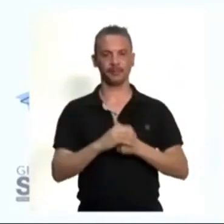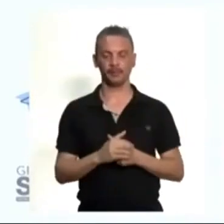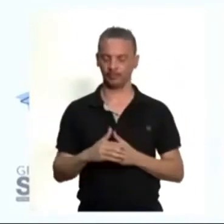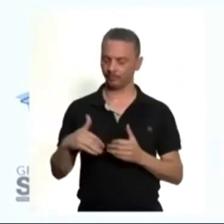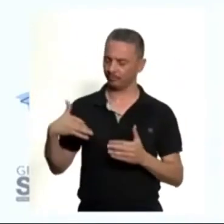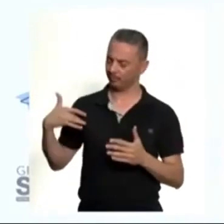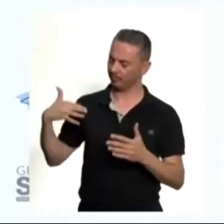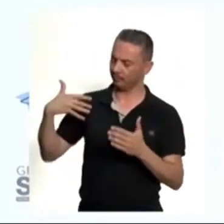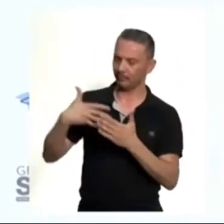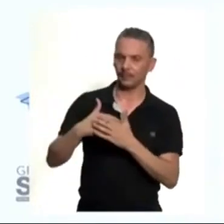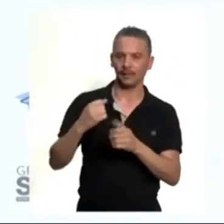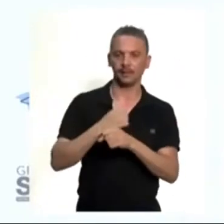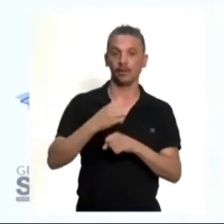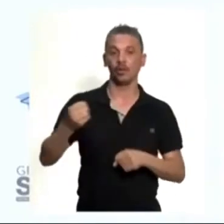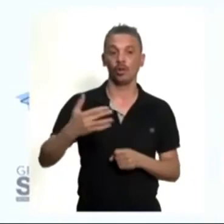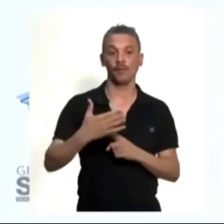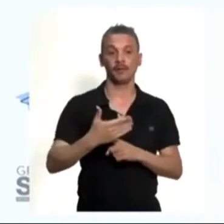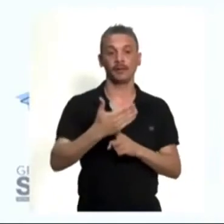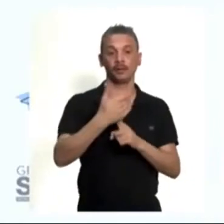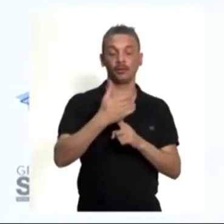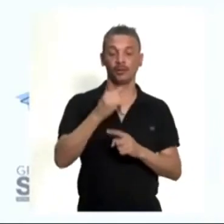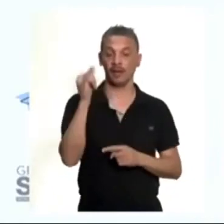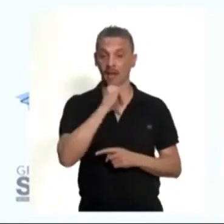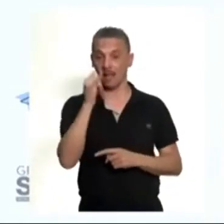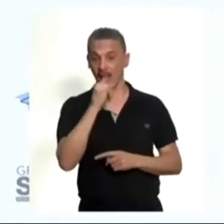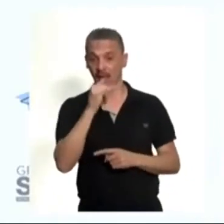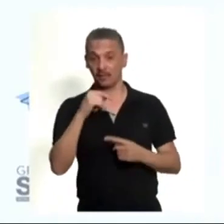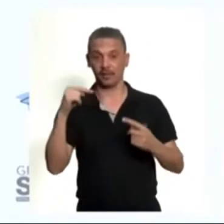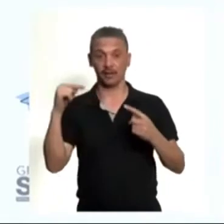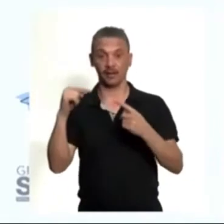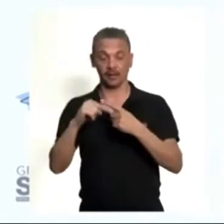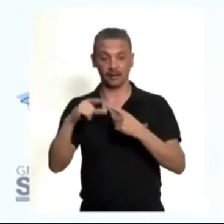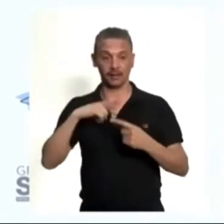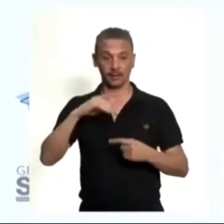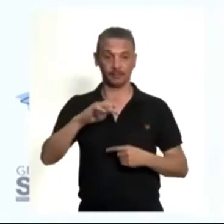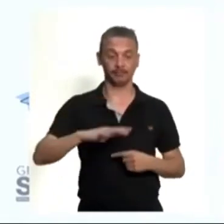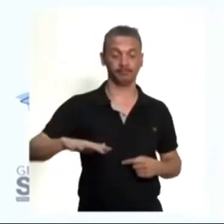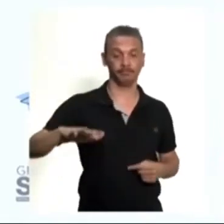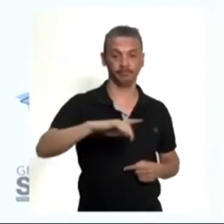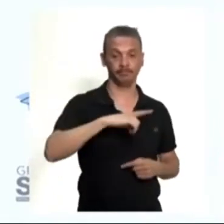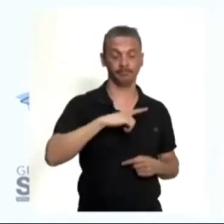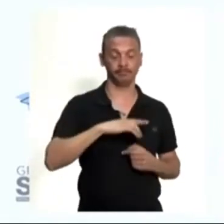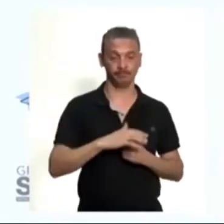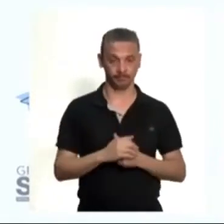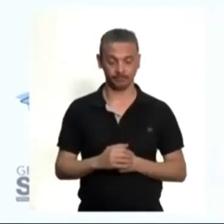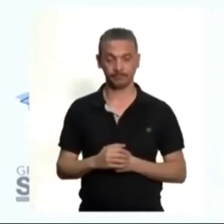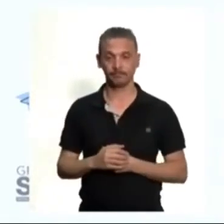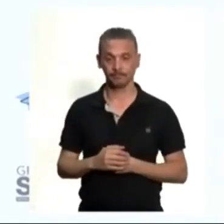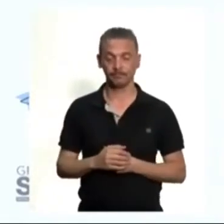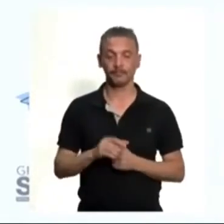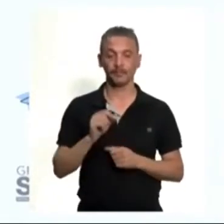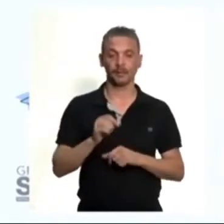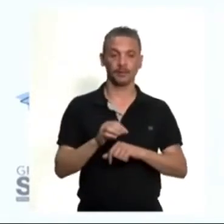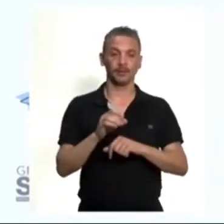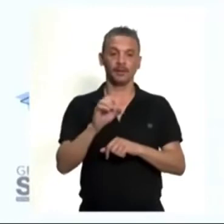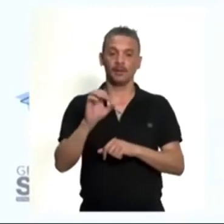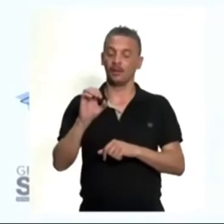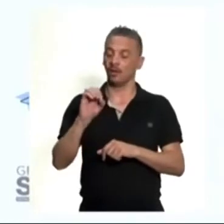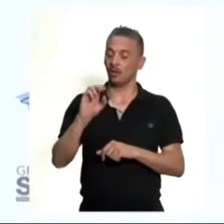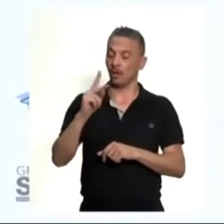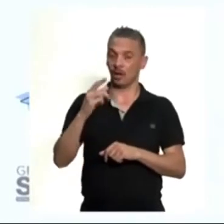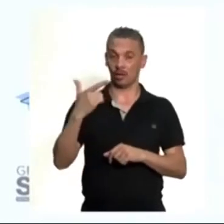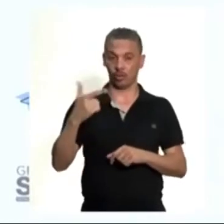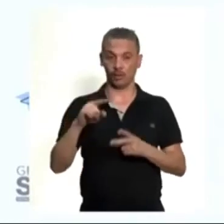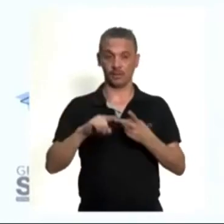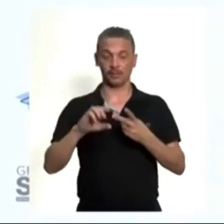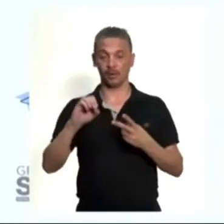anos, uma nova tecnologia de geração de energia elétrica deverá ganhar espaço às células combustível, hidrogênio e oxigênio.